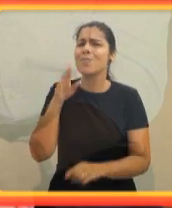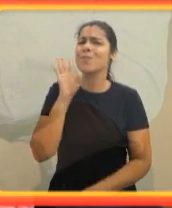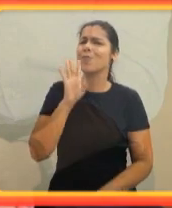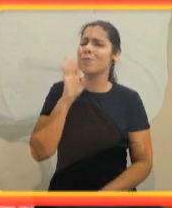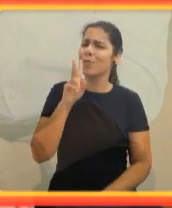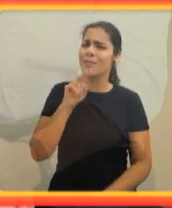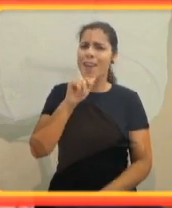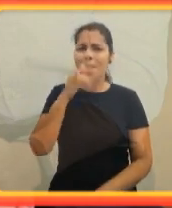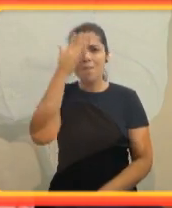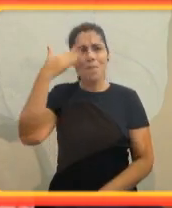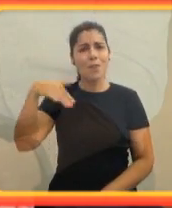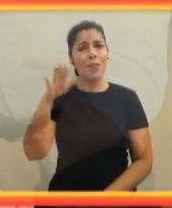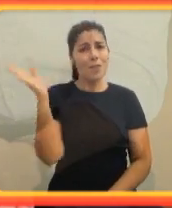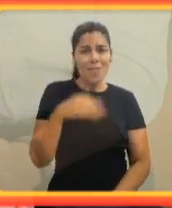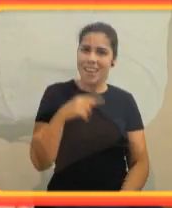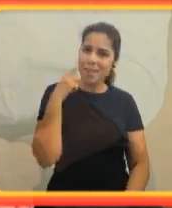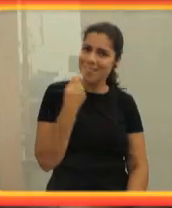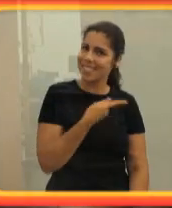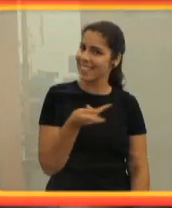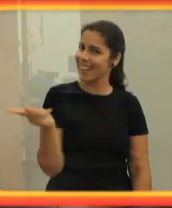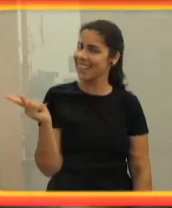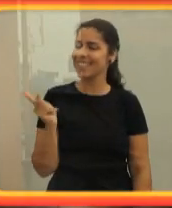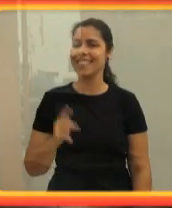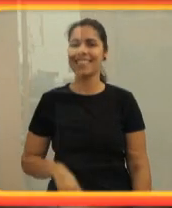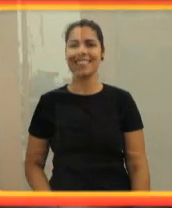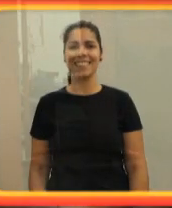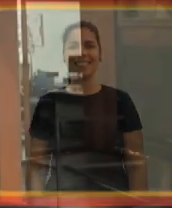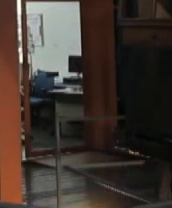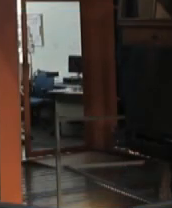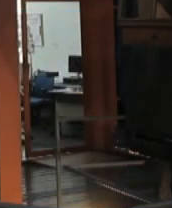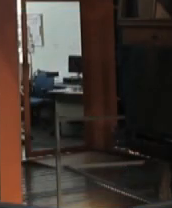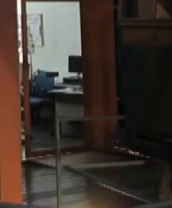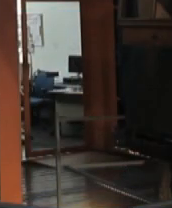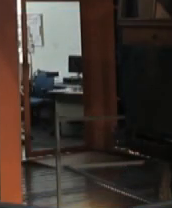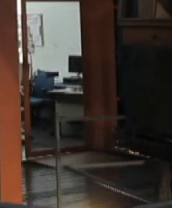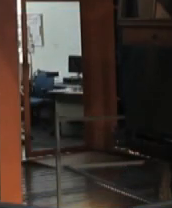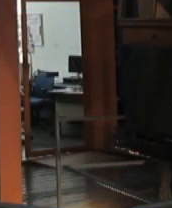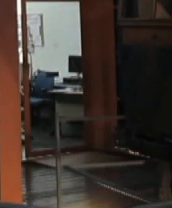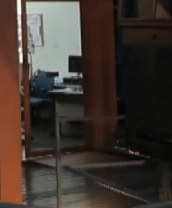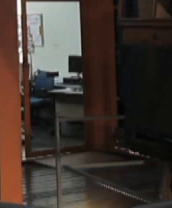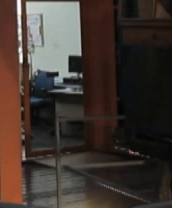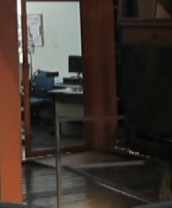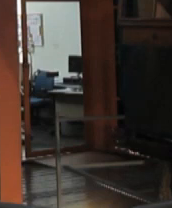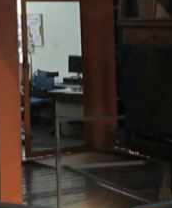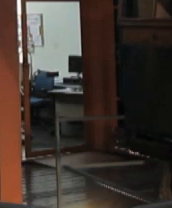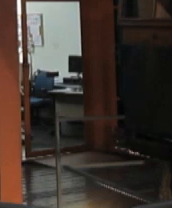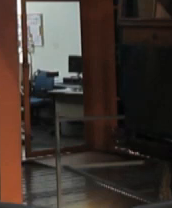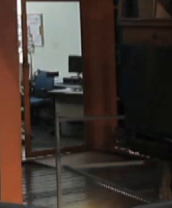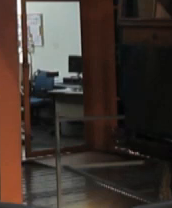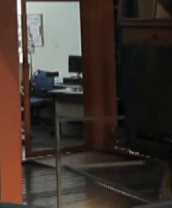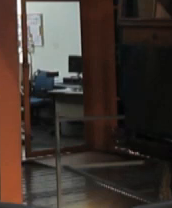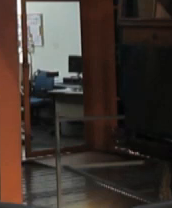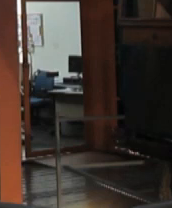mesmo. Valeu, pessoal, e venham visitar. Sala de exposição.